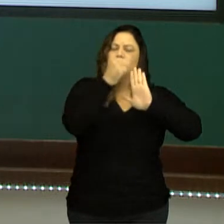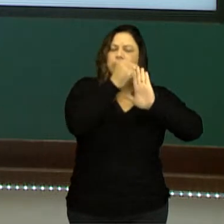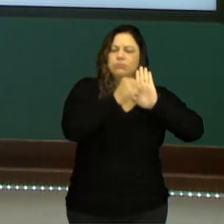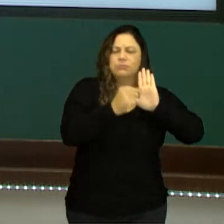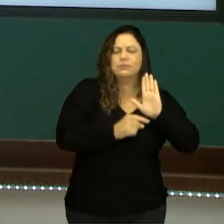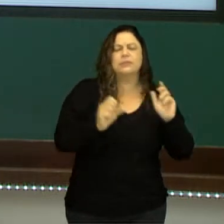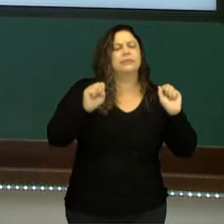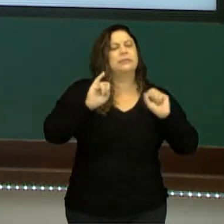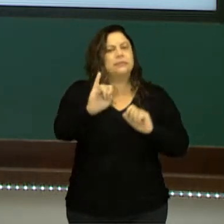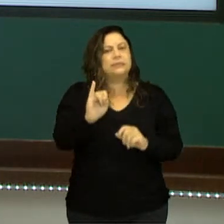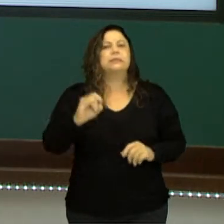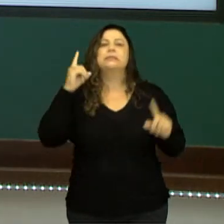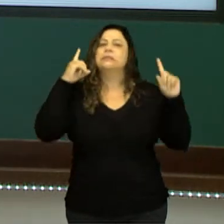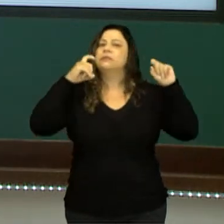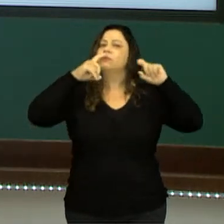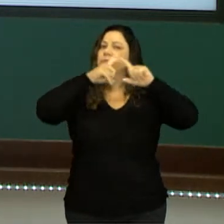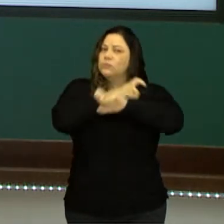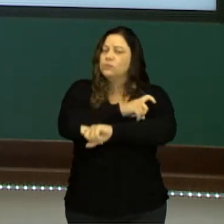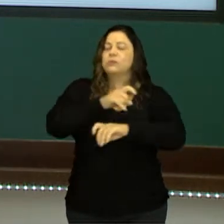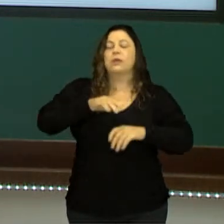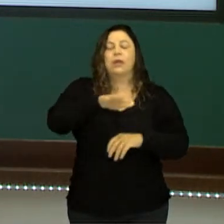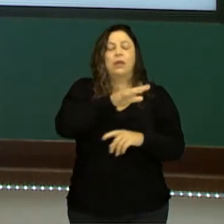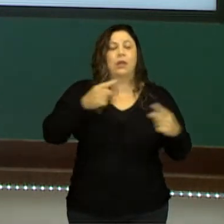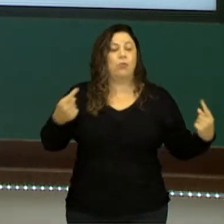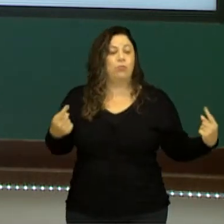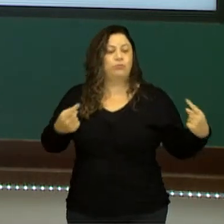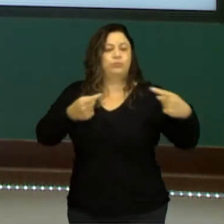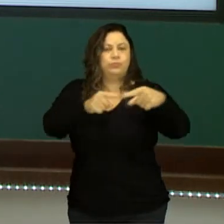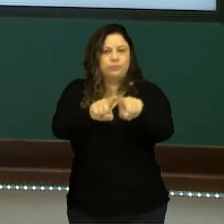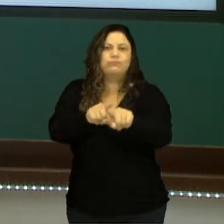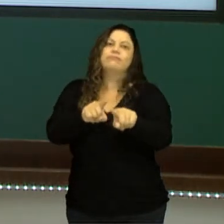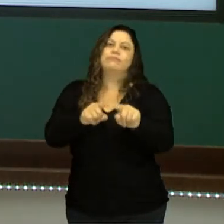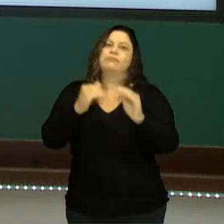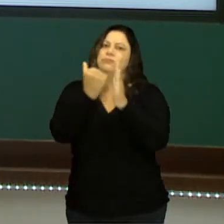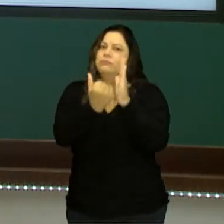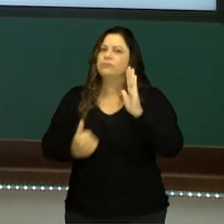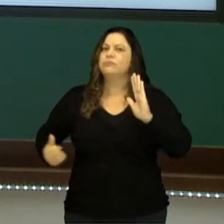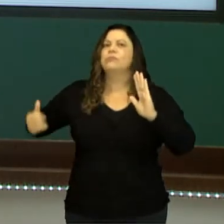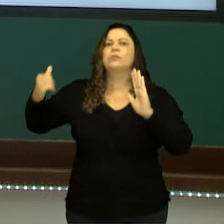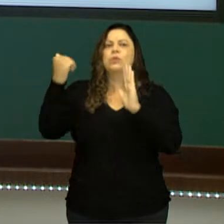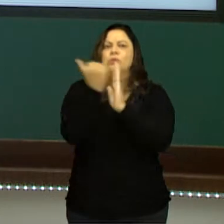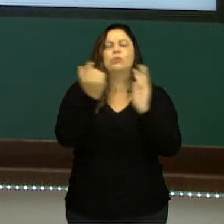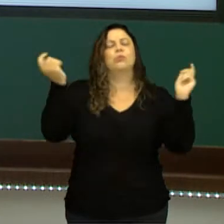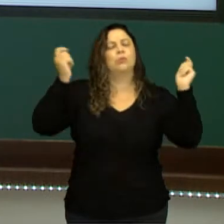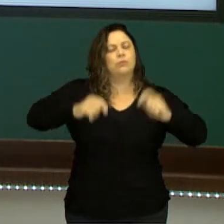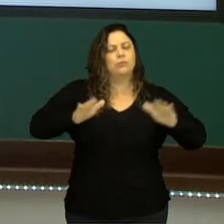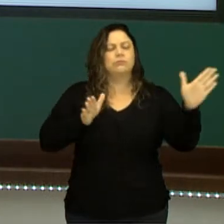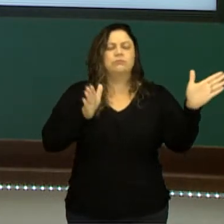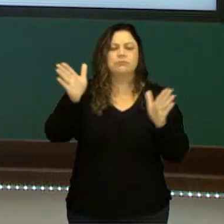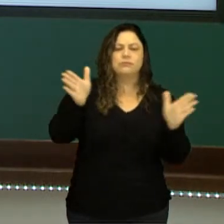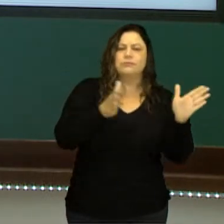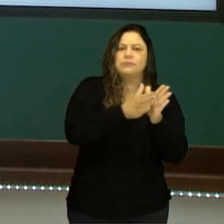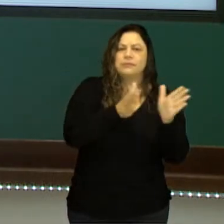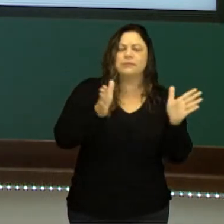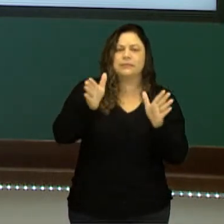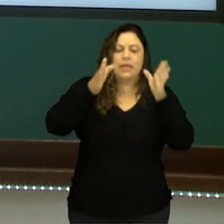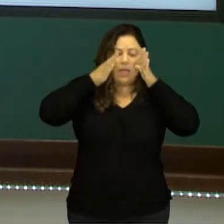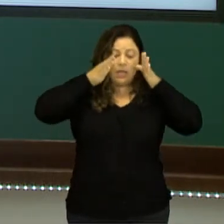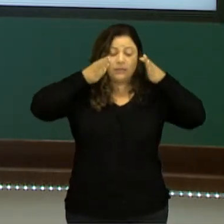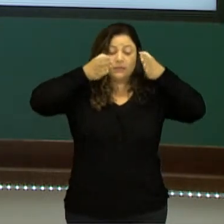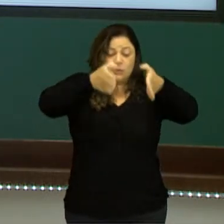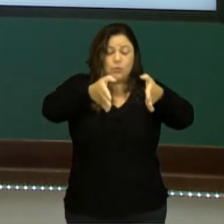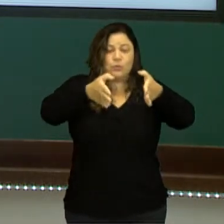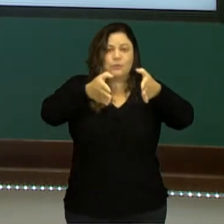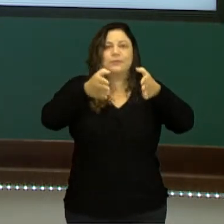alguns desses campos, saiba que os desafios são superáveis, né? Administrar o tempo, autocontrole, se concentrar, né?